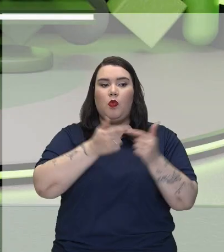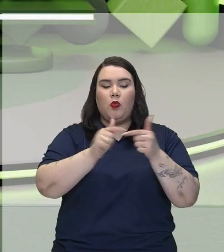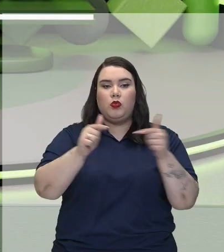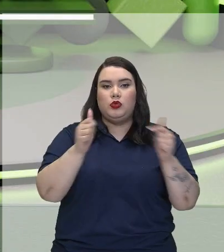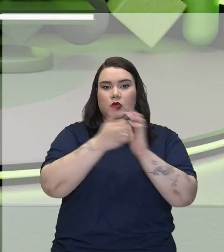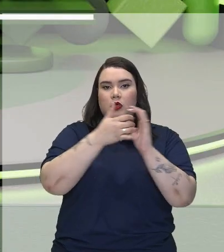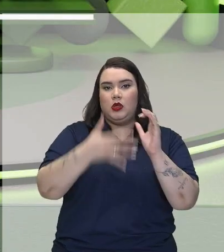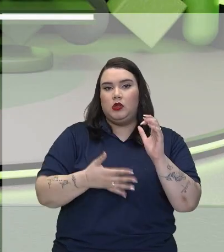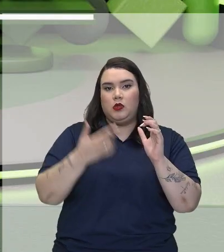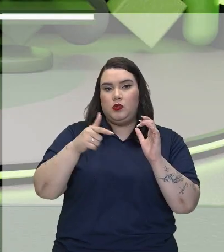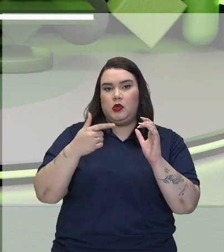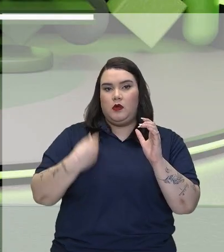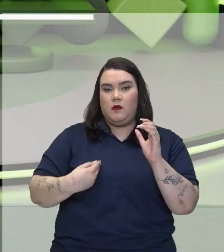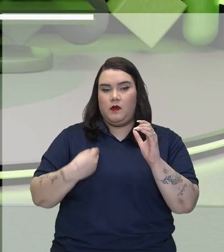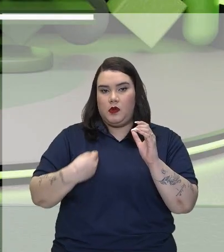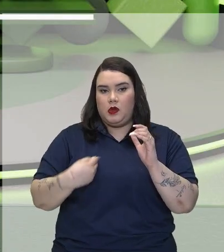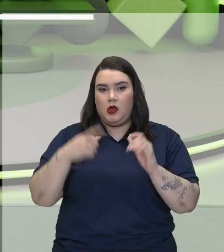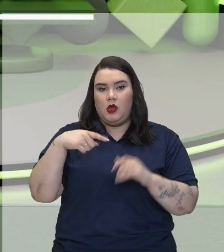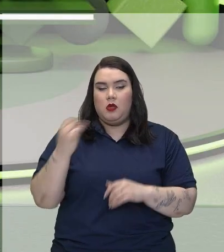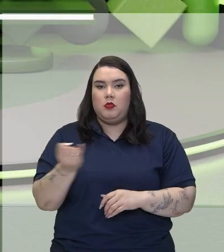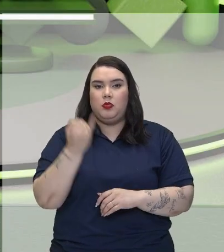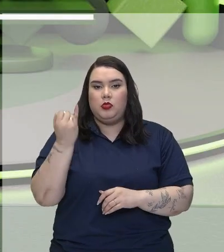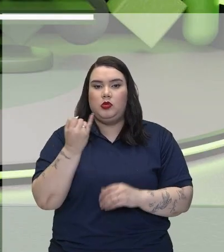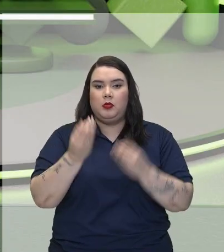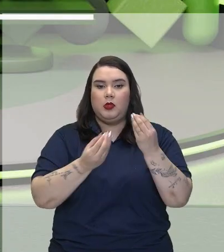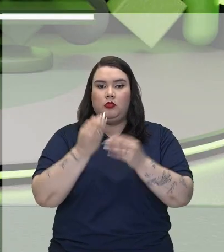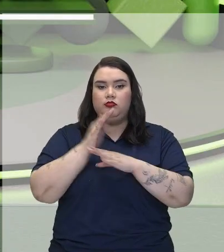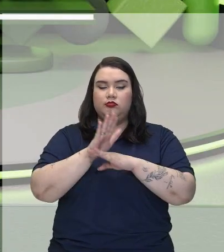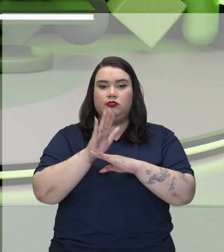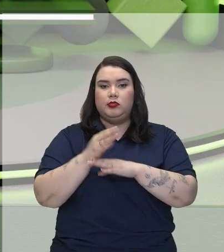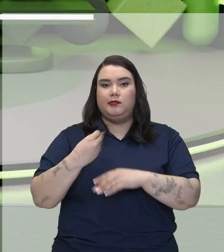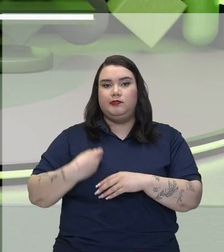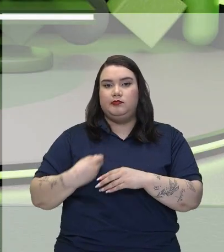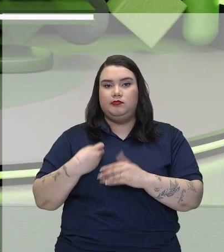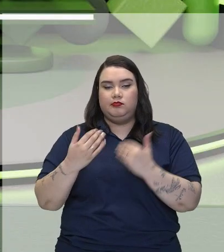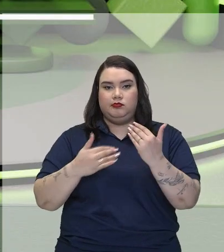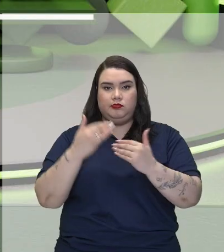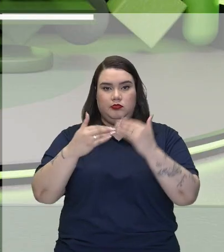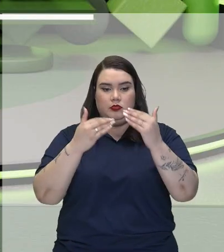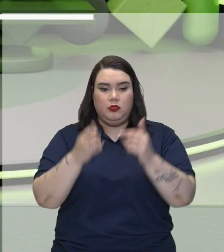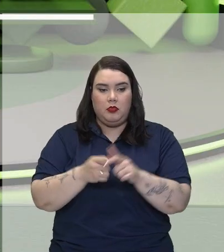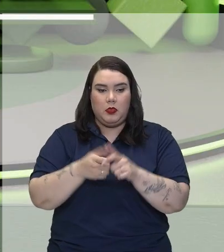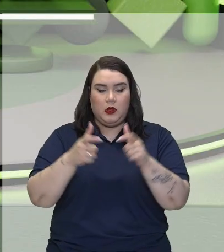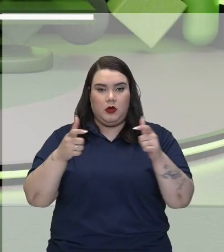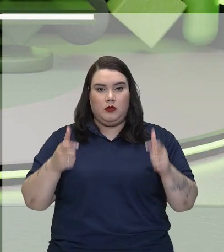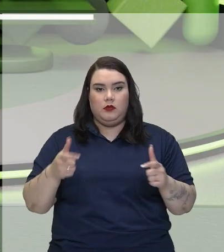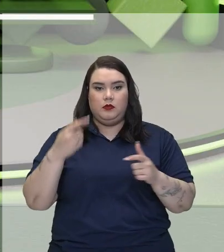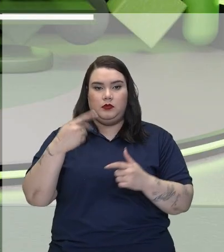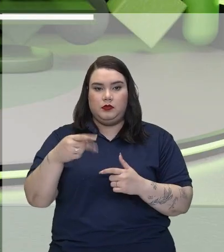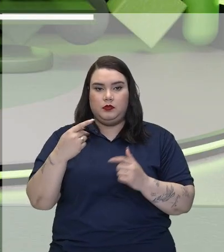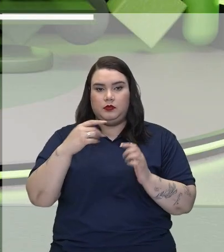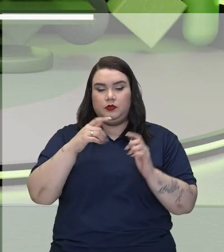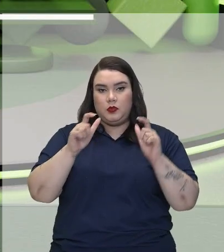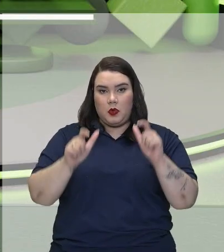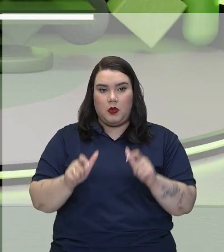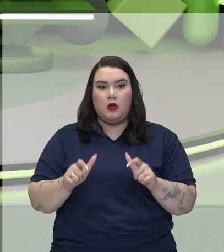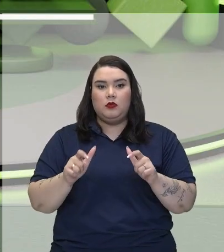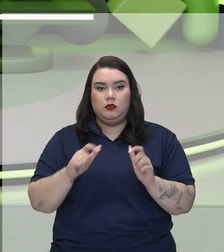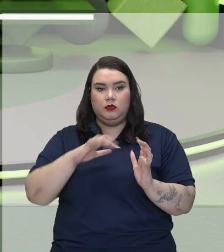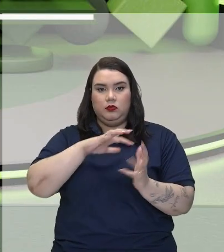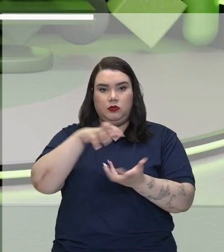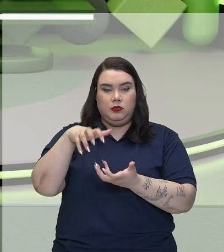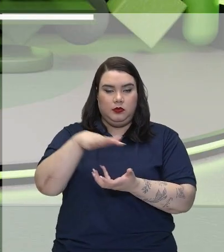importantes para a sobrevivência, a reprodução e manutenção daquela localização e